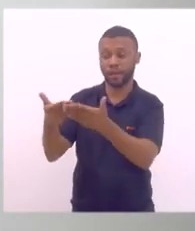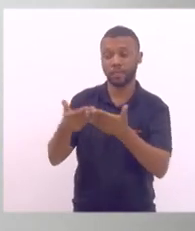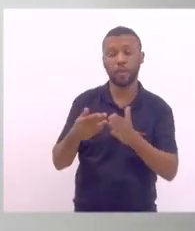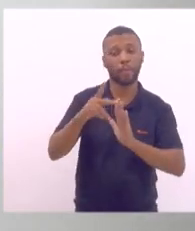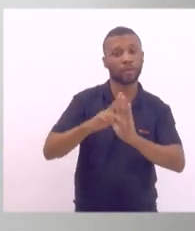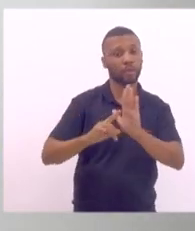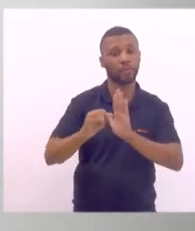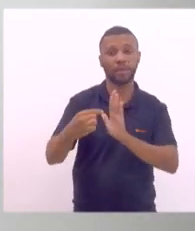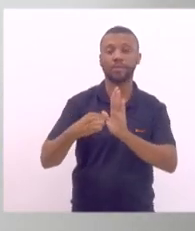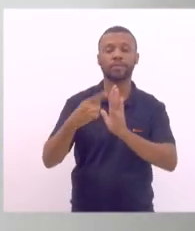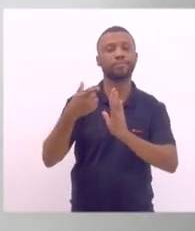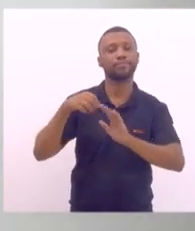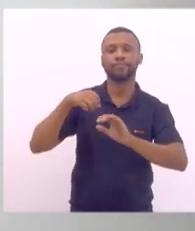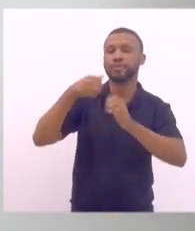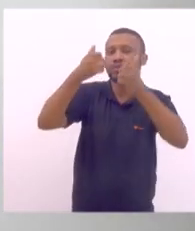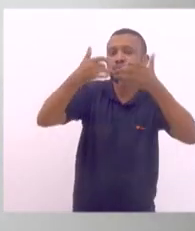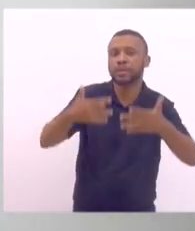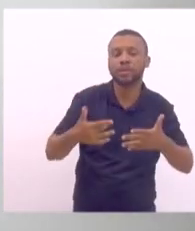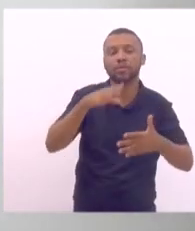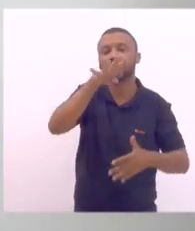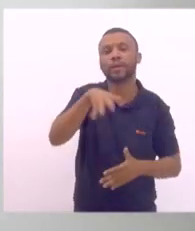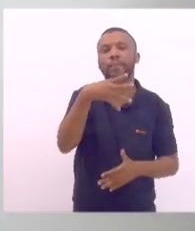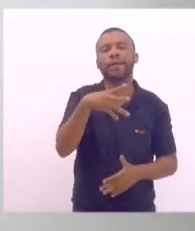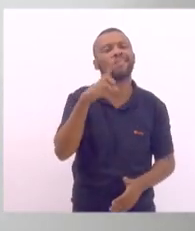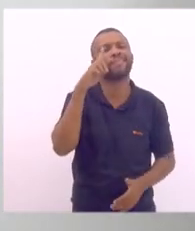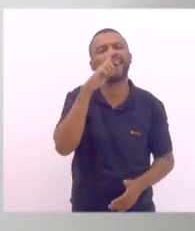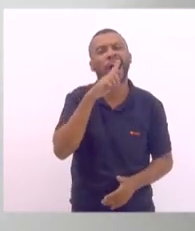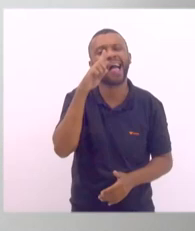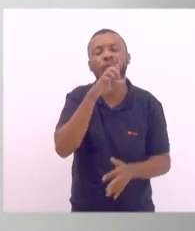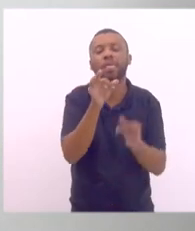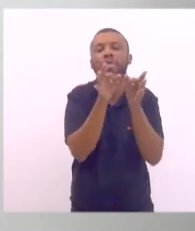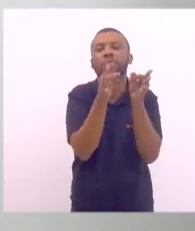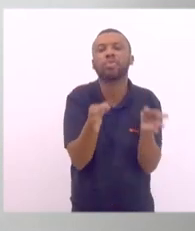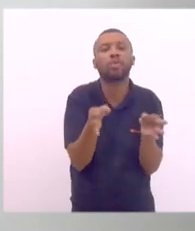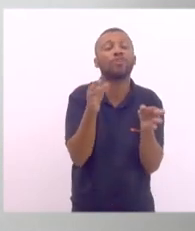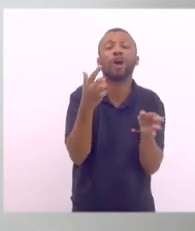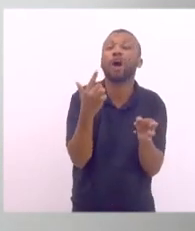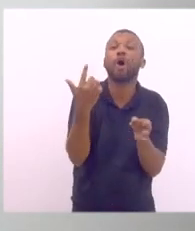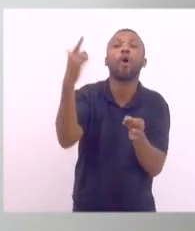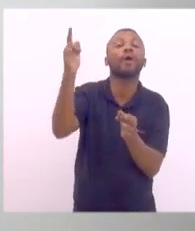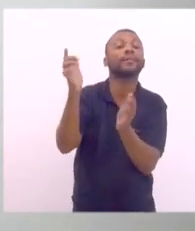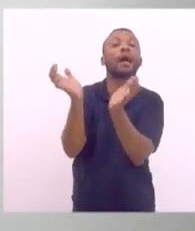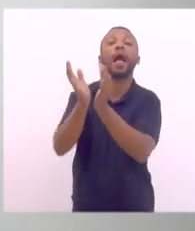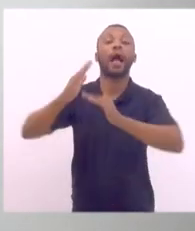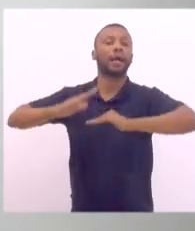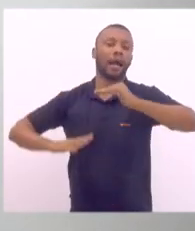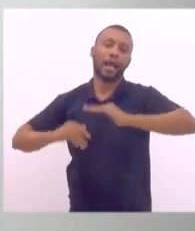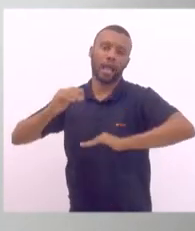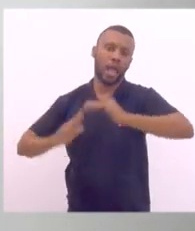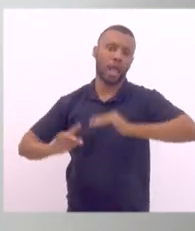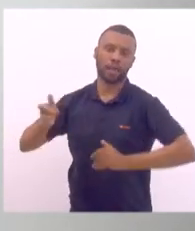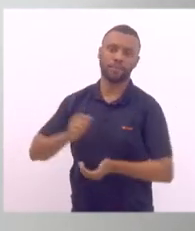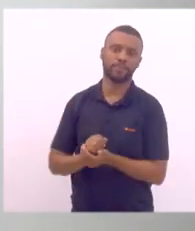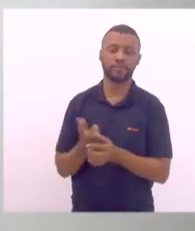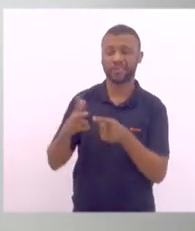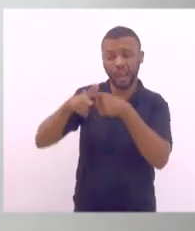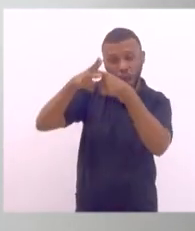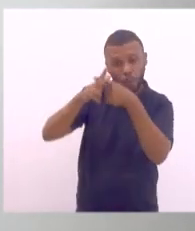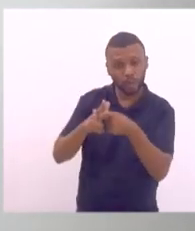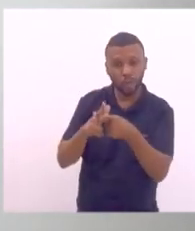uma mensagem, com uma tabela aquém de uma outra carreira. E aí, na verdade, em vez de regulamentar uma coisa bem